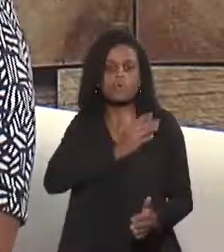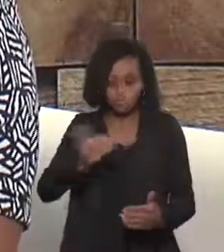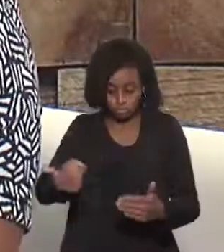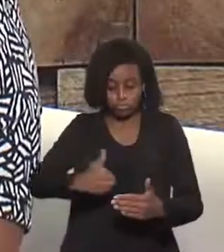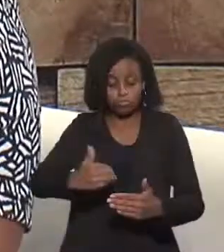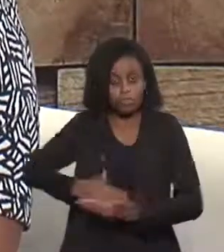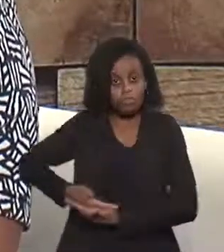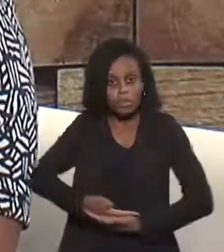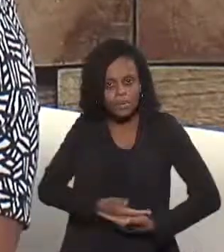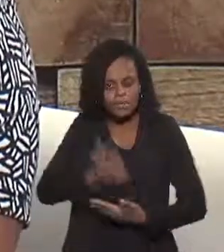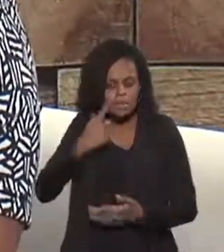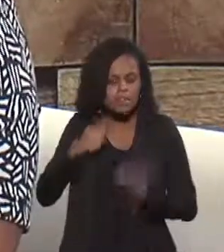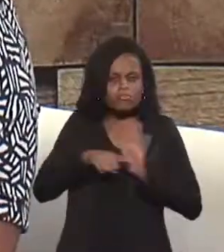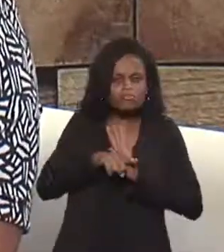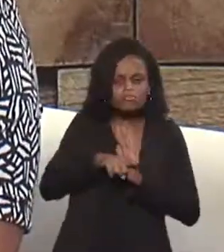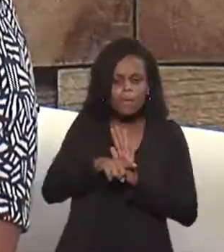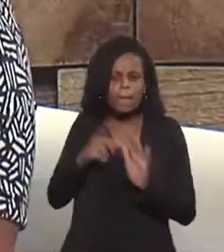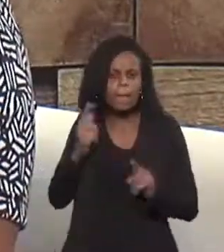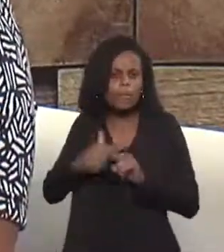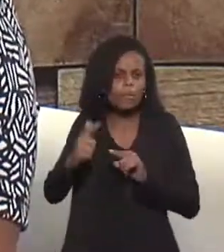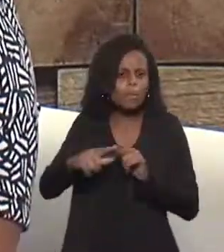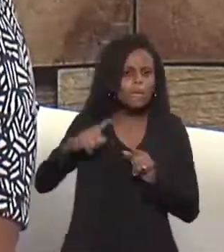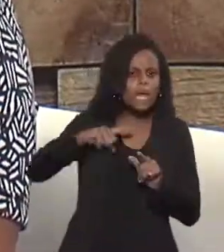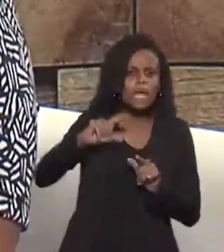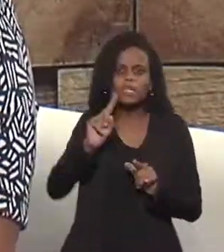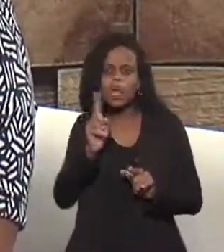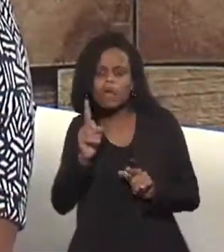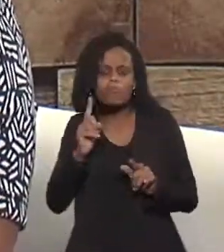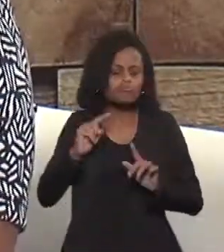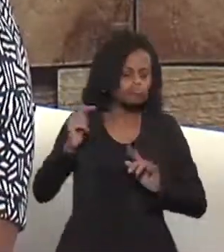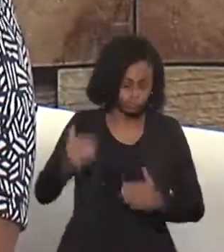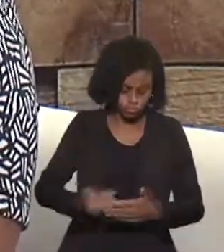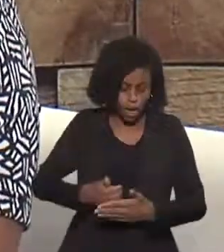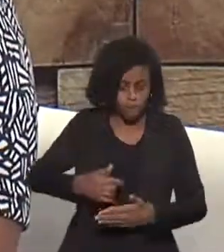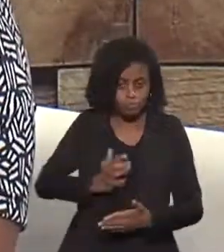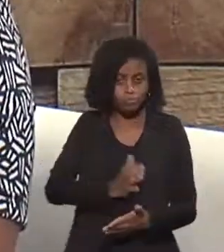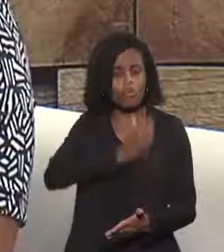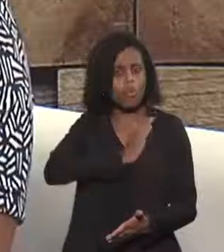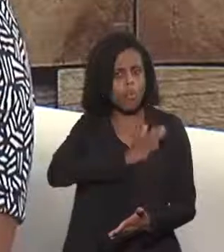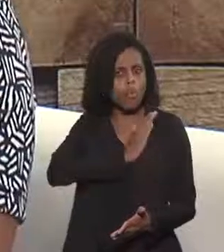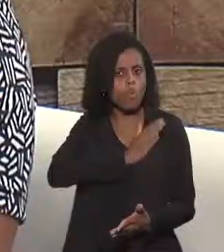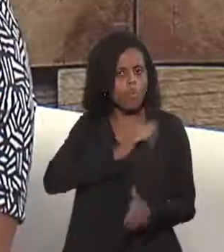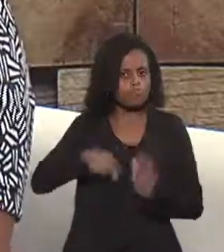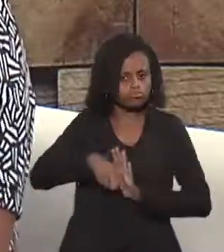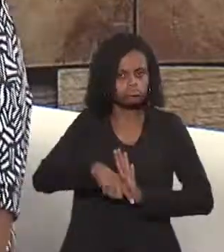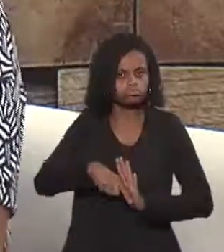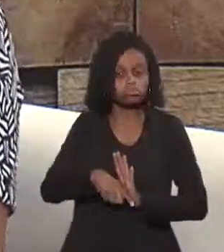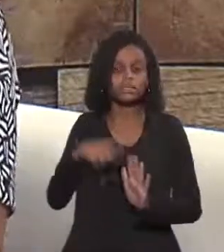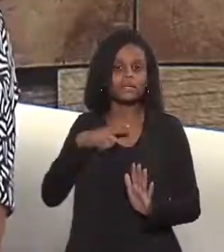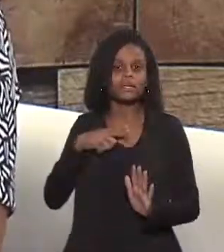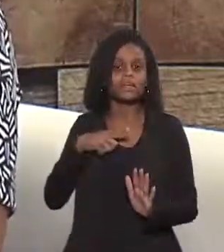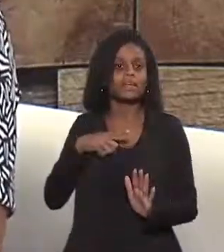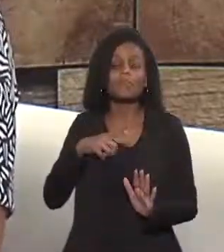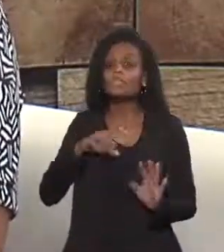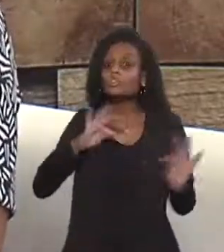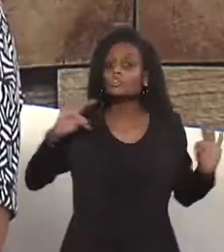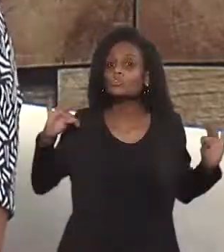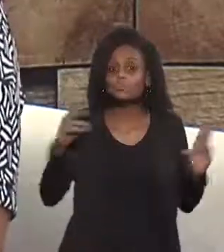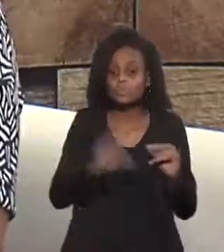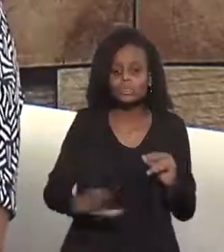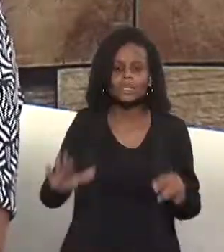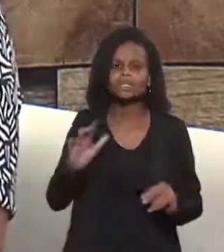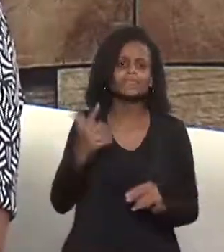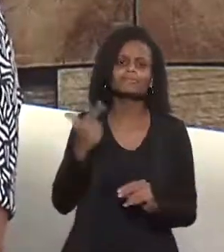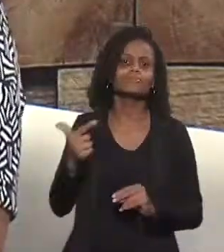há algum problema no coraçãozinho do bebê, né, que está para nascer. Mas isso não acontece com todas